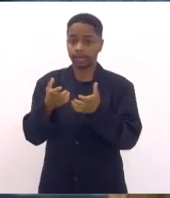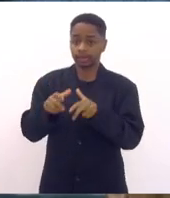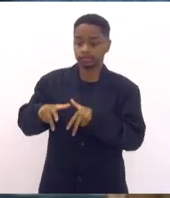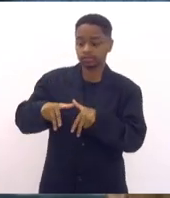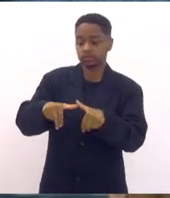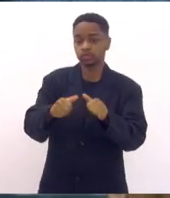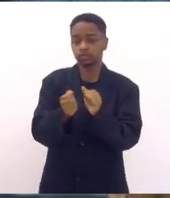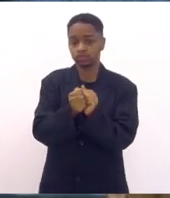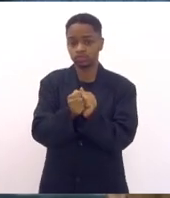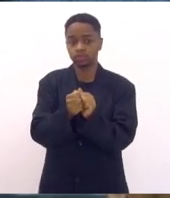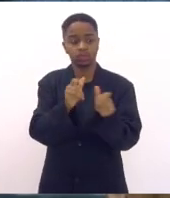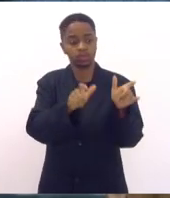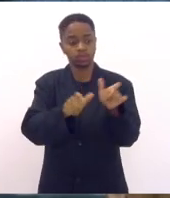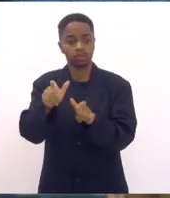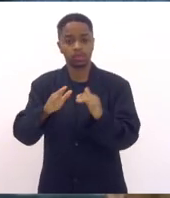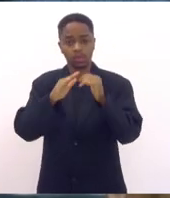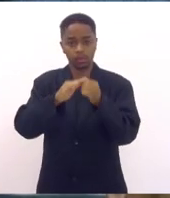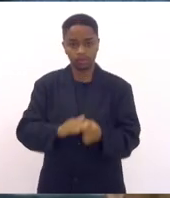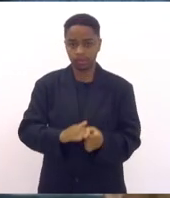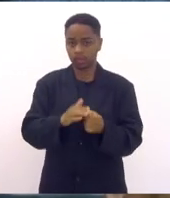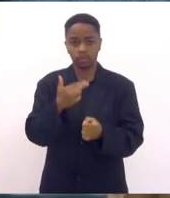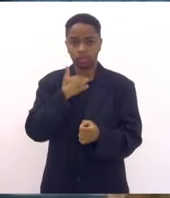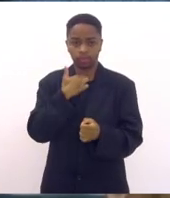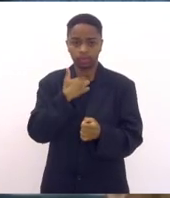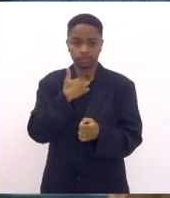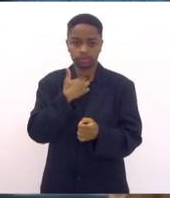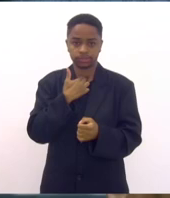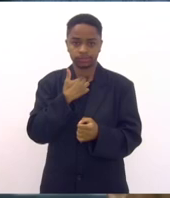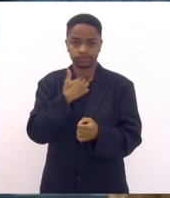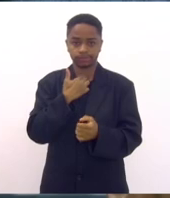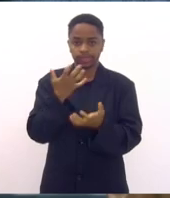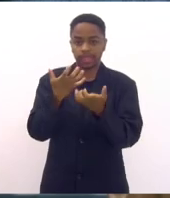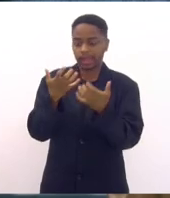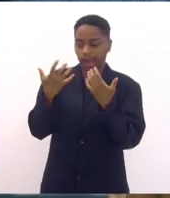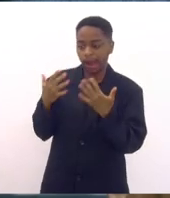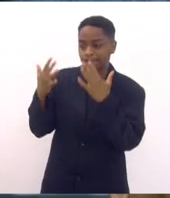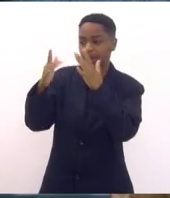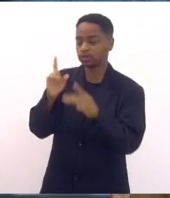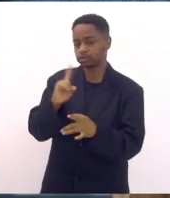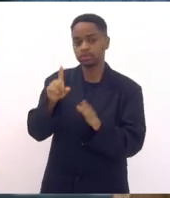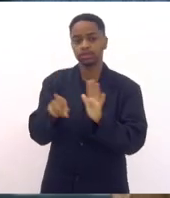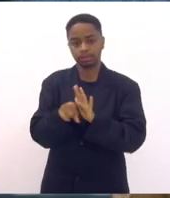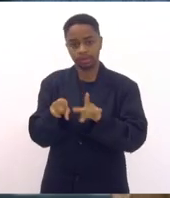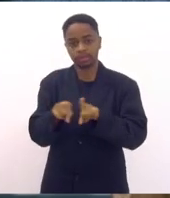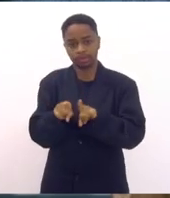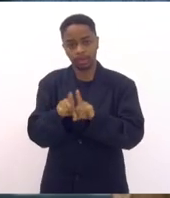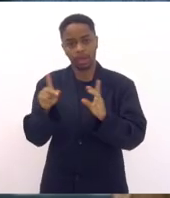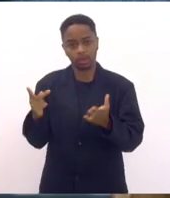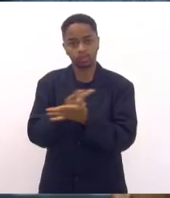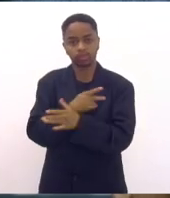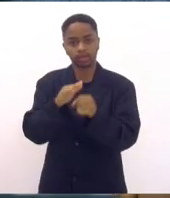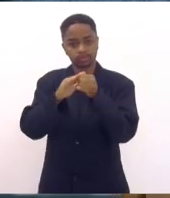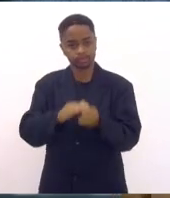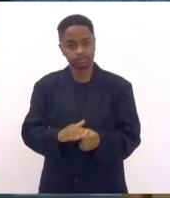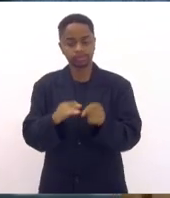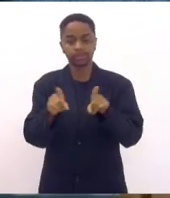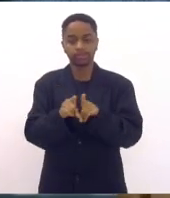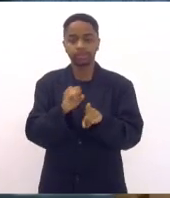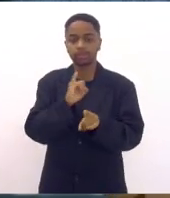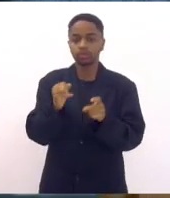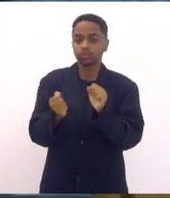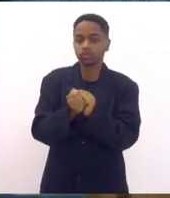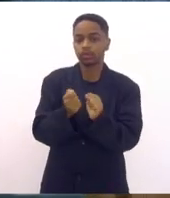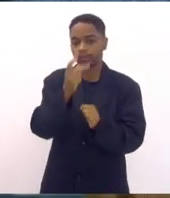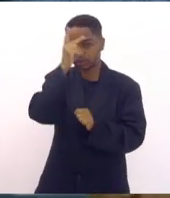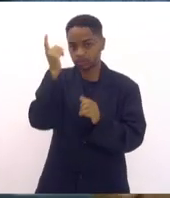oprimidos não pode esperar que vai receber aplausos vai ser Oprimido e quem andar com os excluídos quem andar com as pessoas